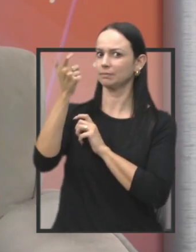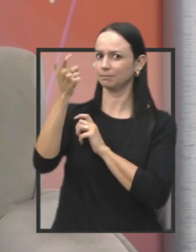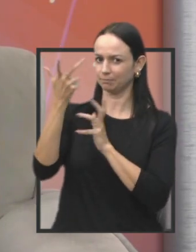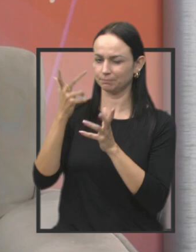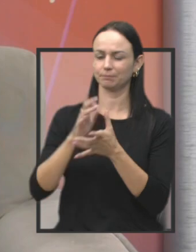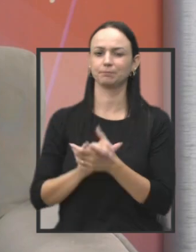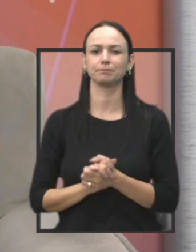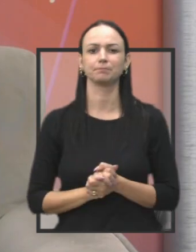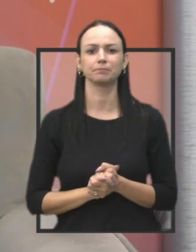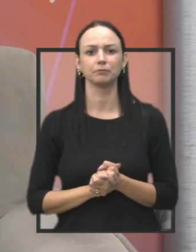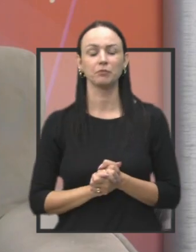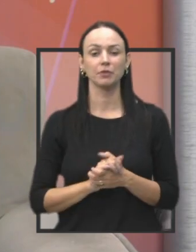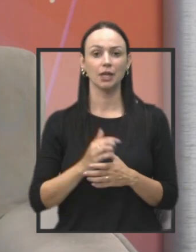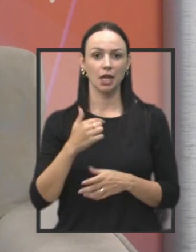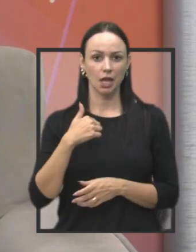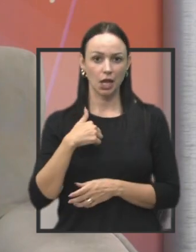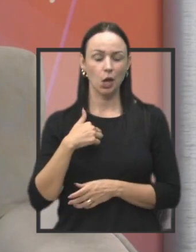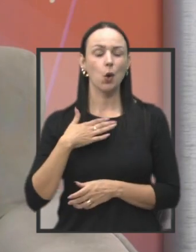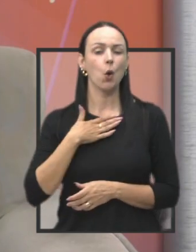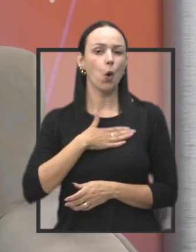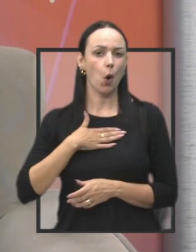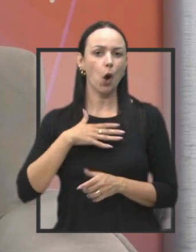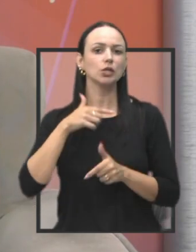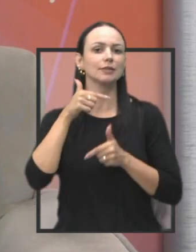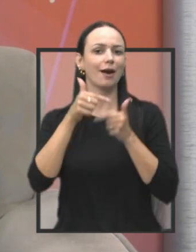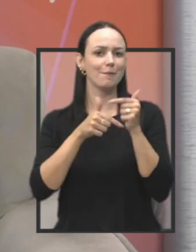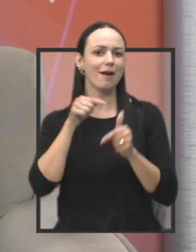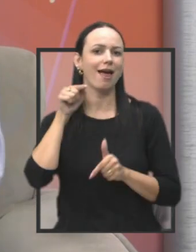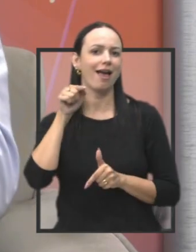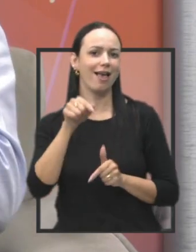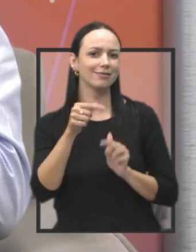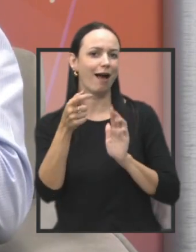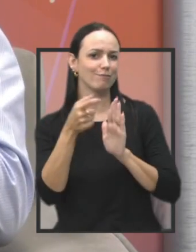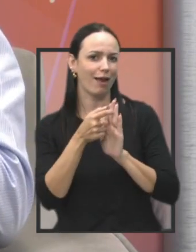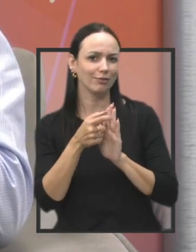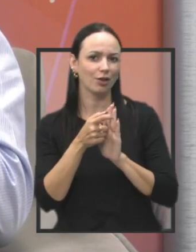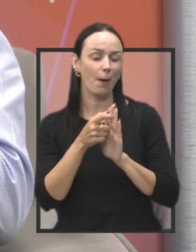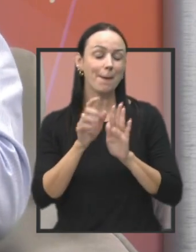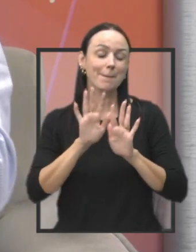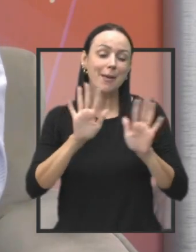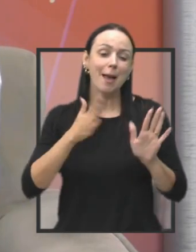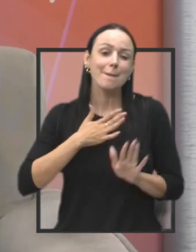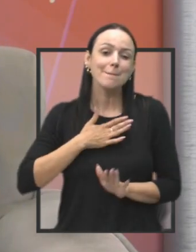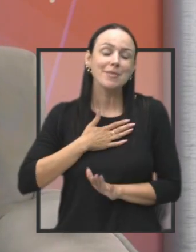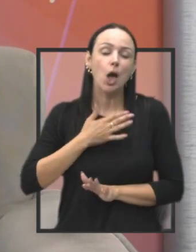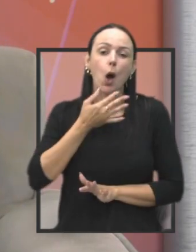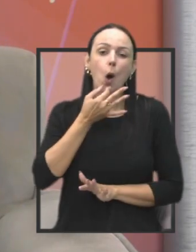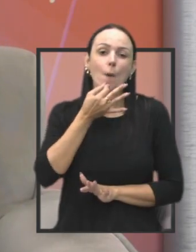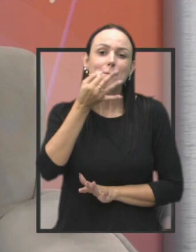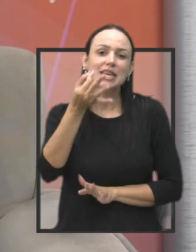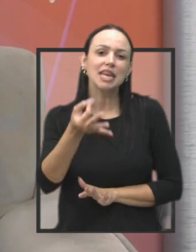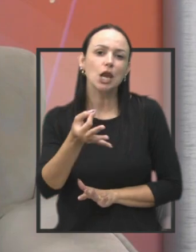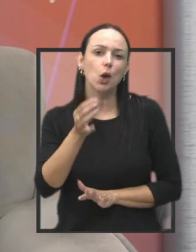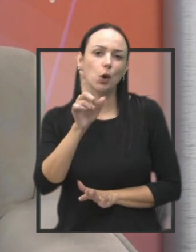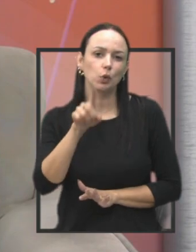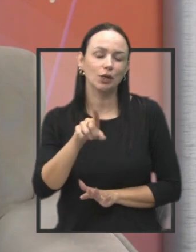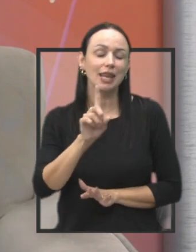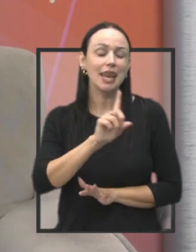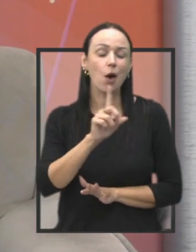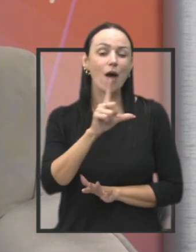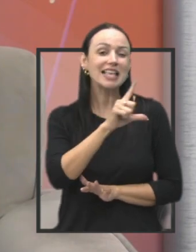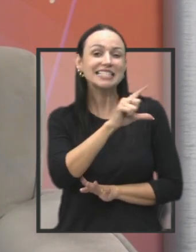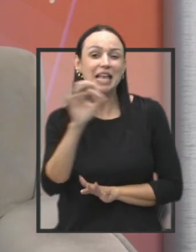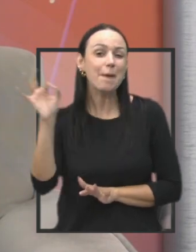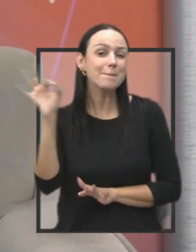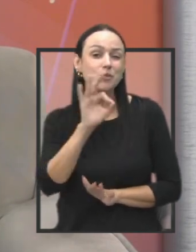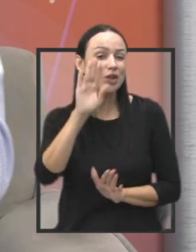é importante. Eu gosto de trabalhar com essa ferramenta, porém, para mim, isso é uma opinião pessoal, ela ainda não é